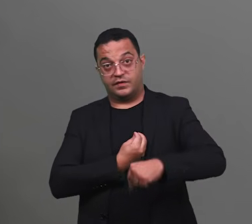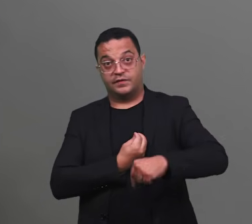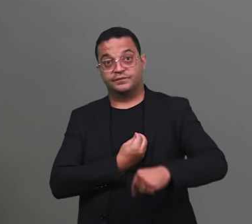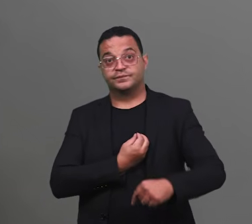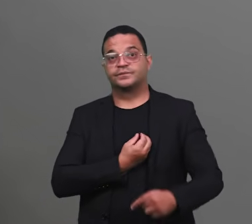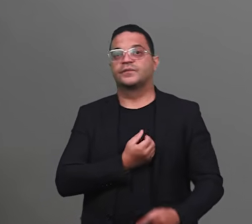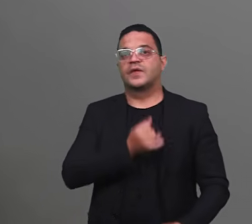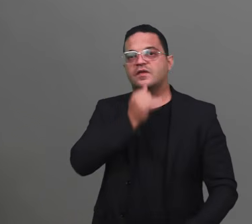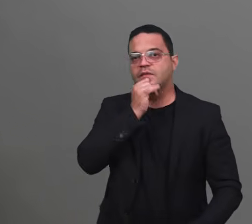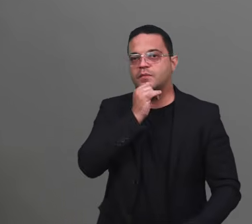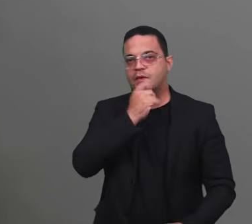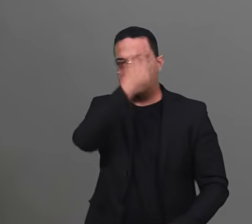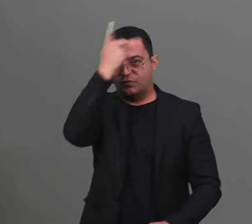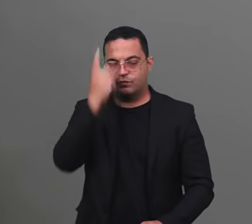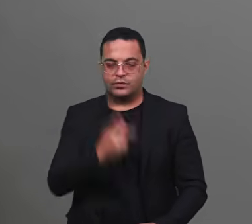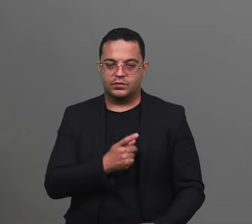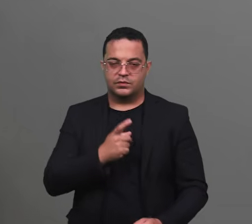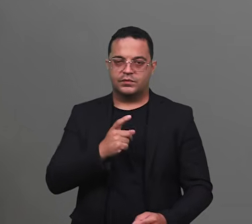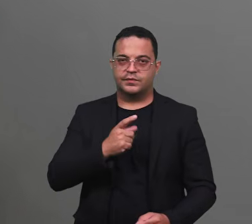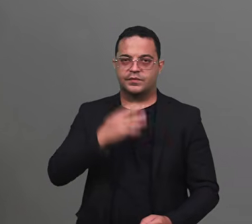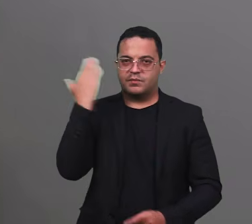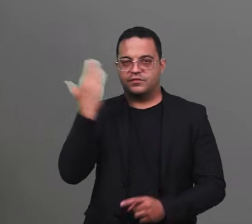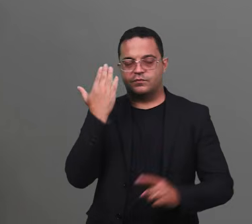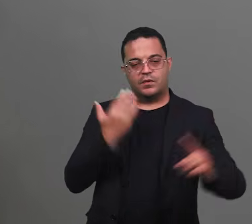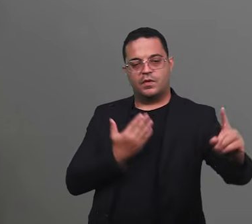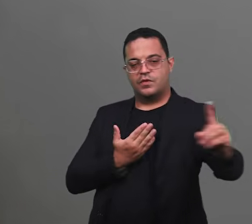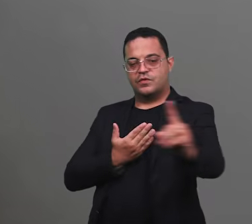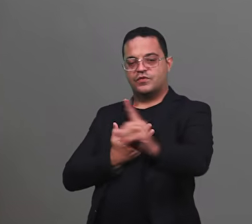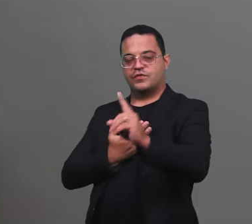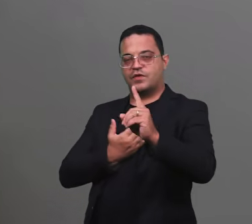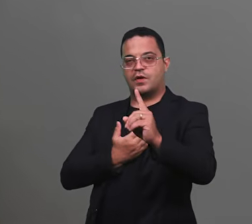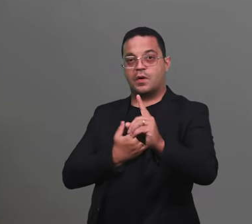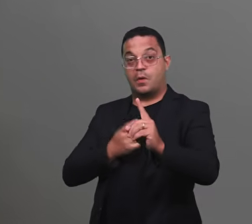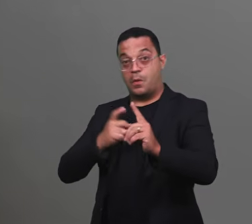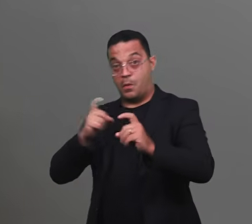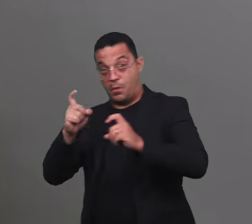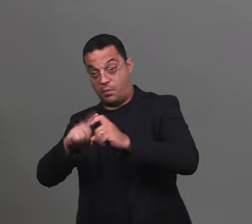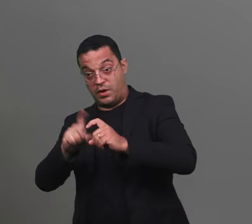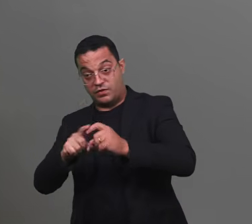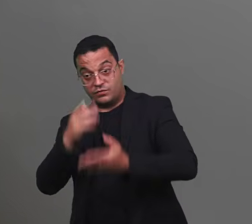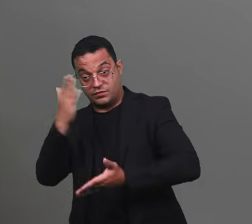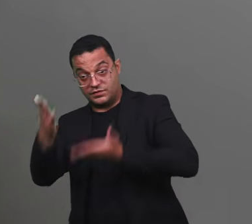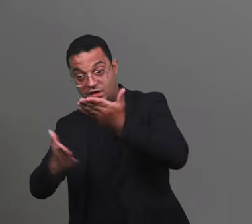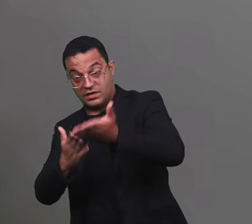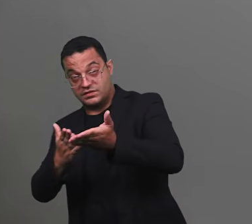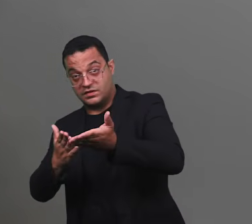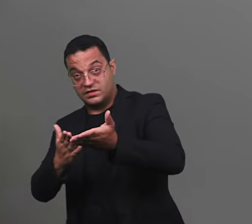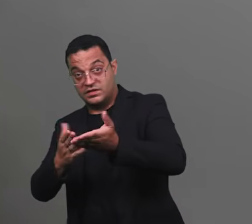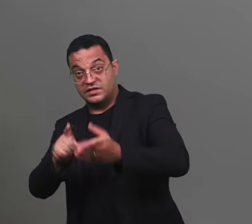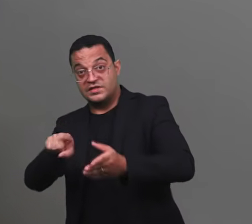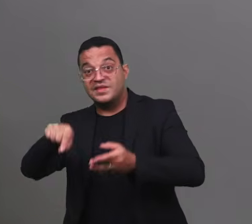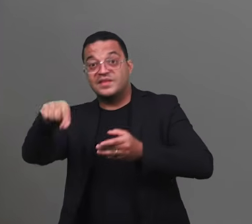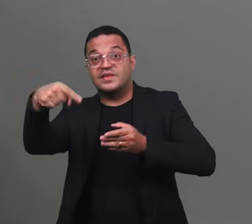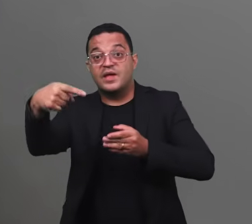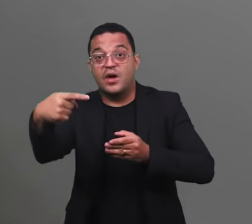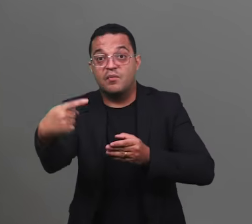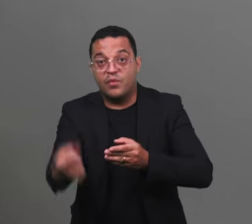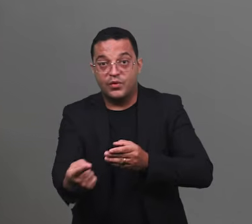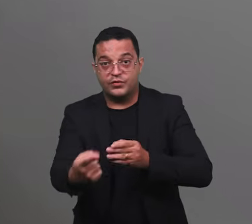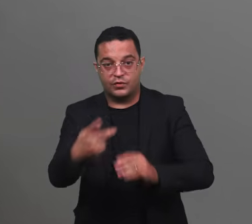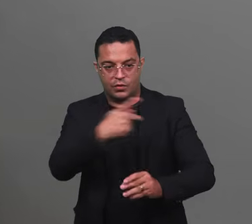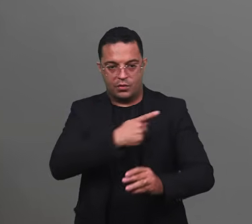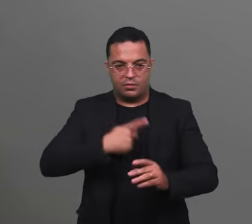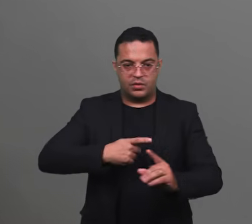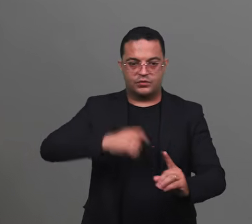atendida e após o atendimento elas passam por aqui para receber uma oração. E depois